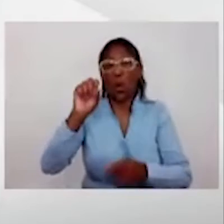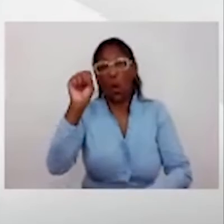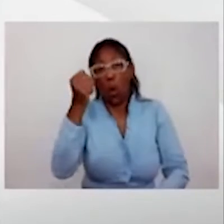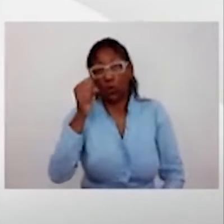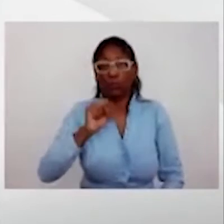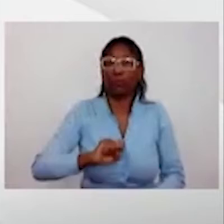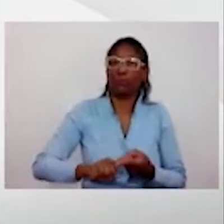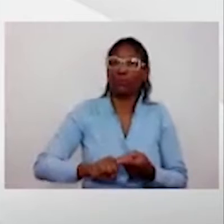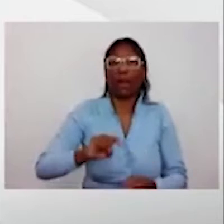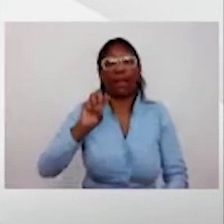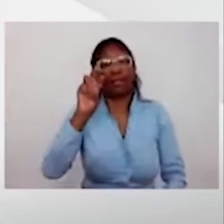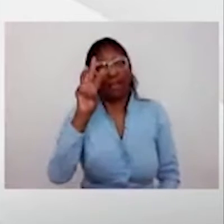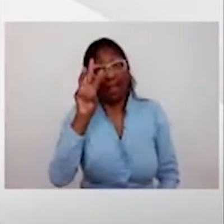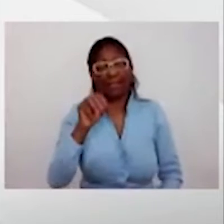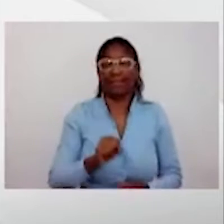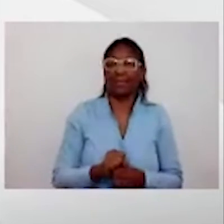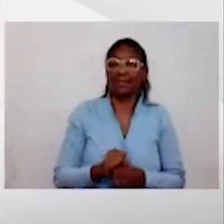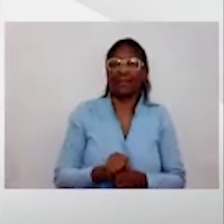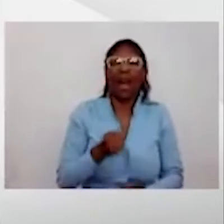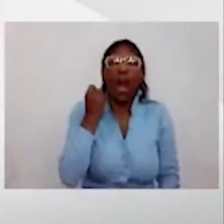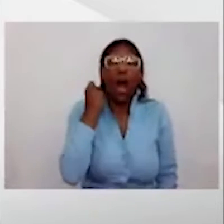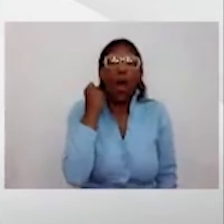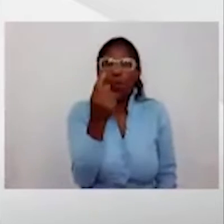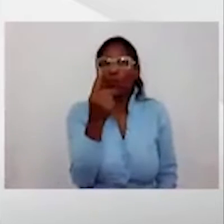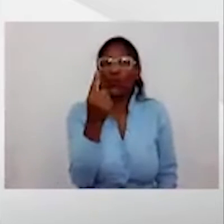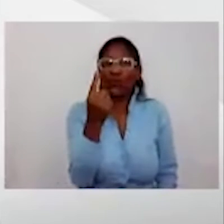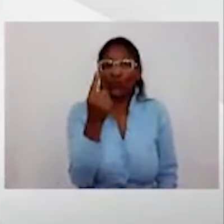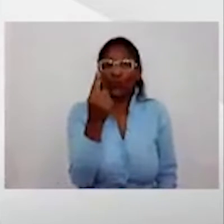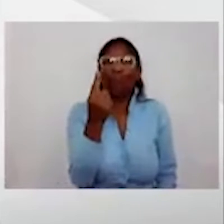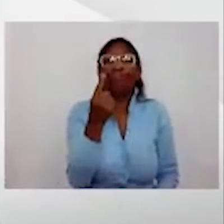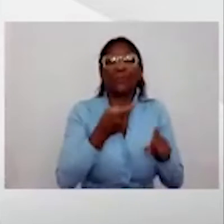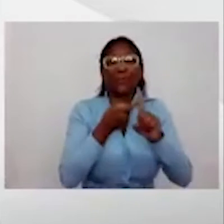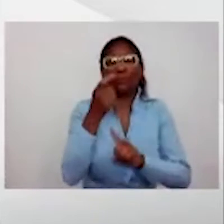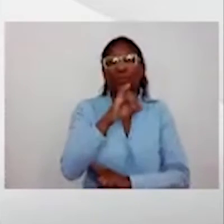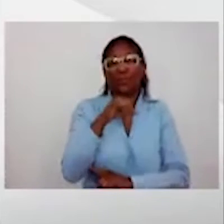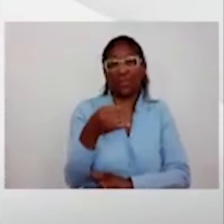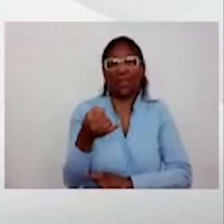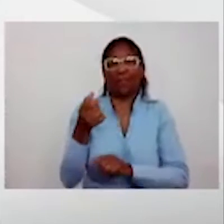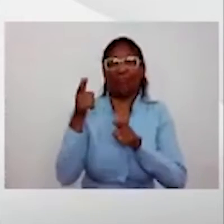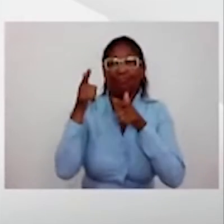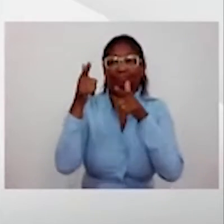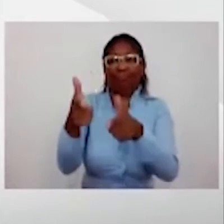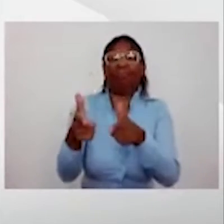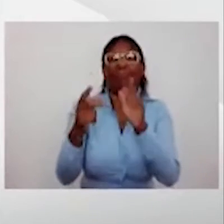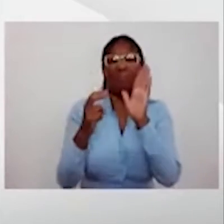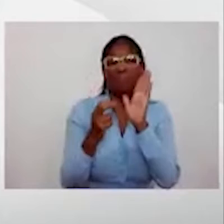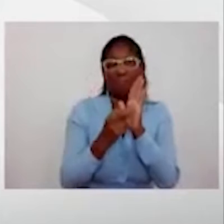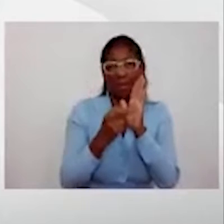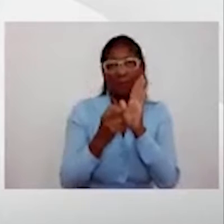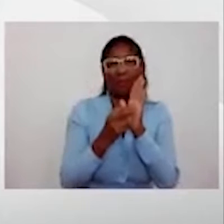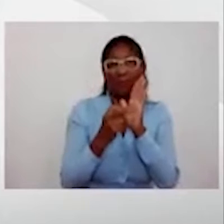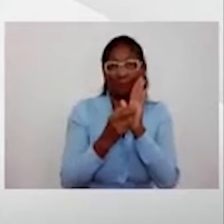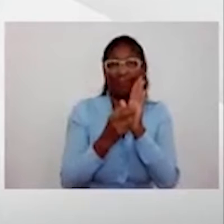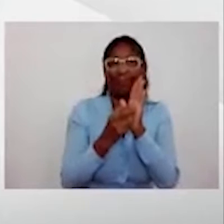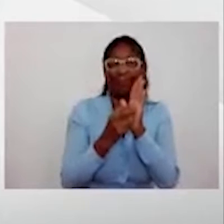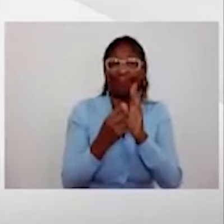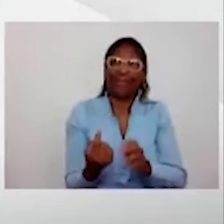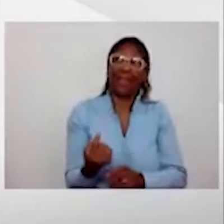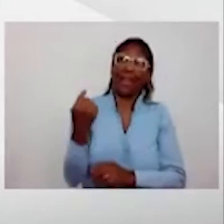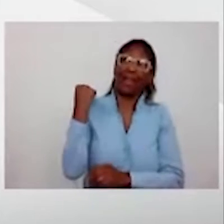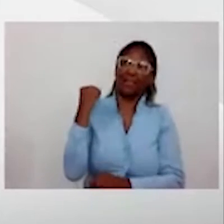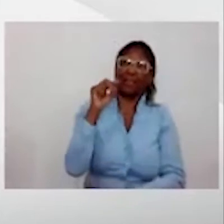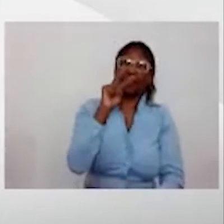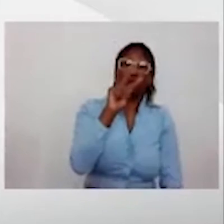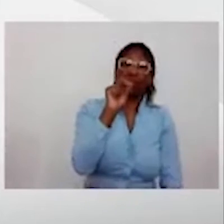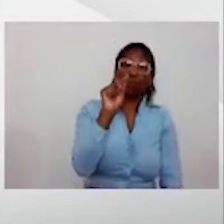Agora, apenas um episódio de ataque a banco, ou seja, daquele momento lá crítico de